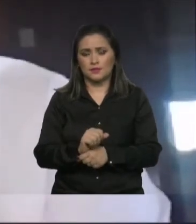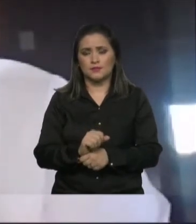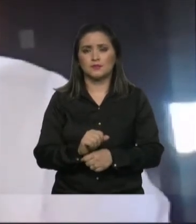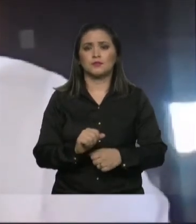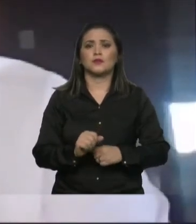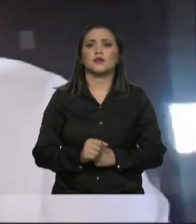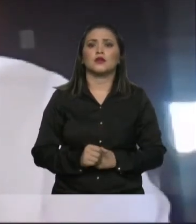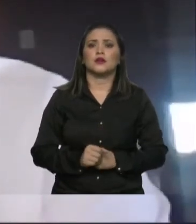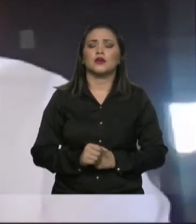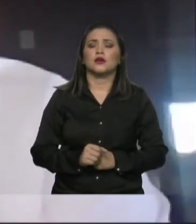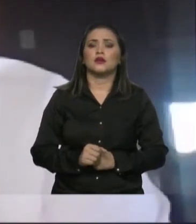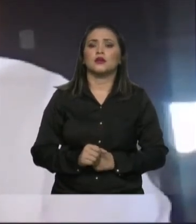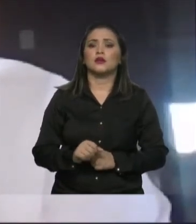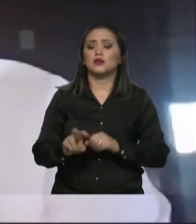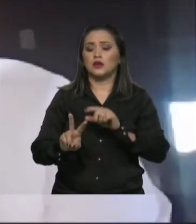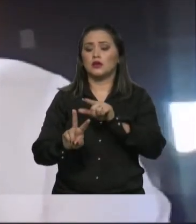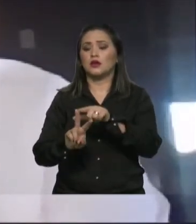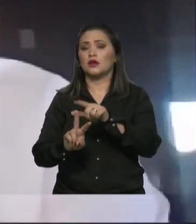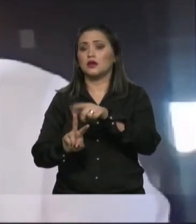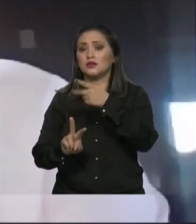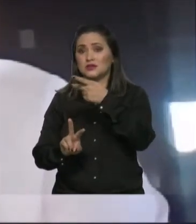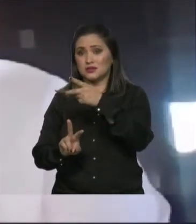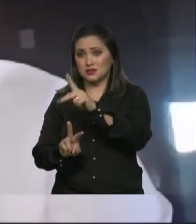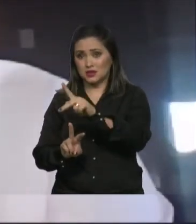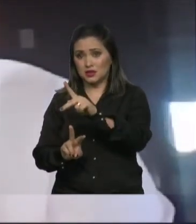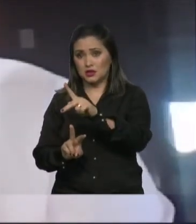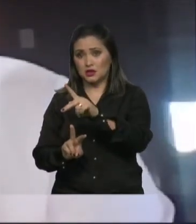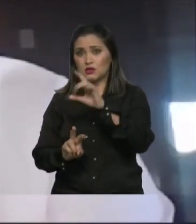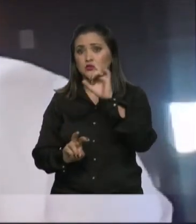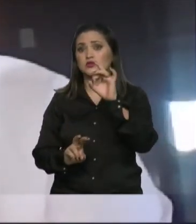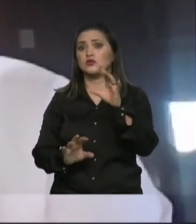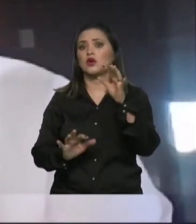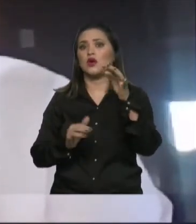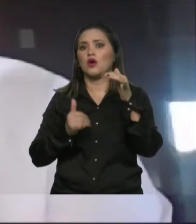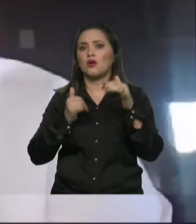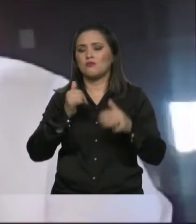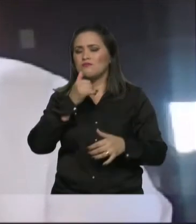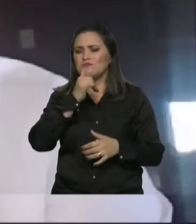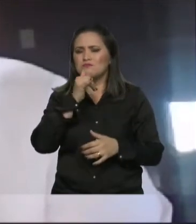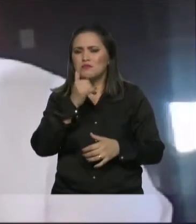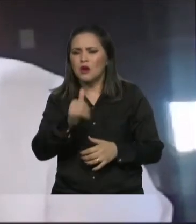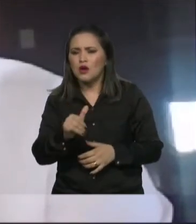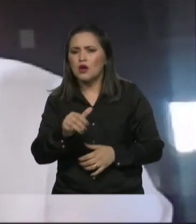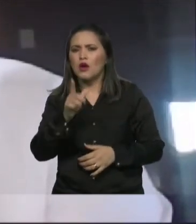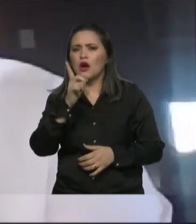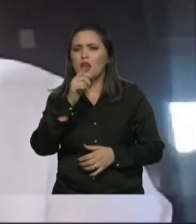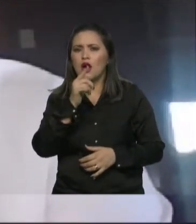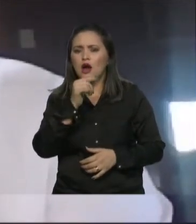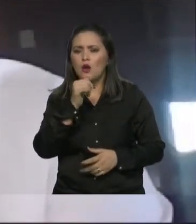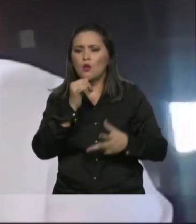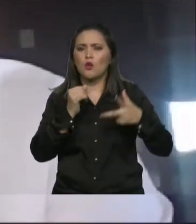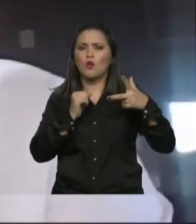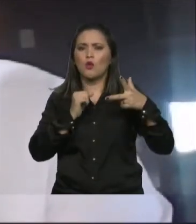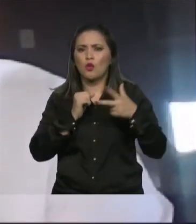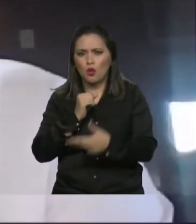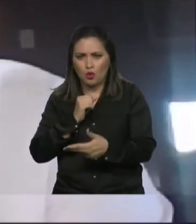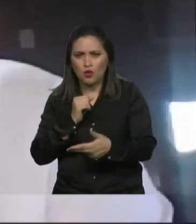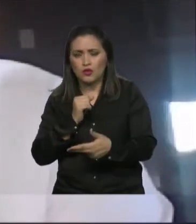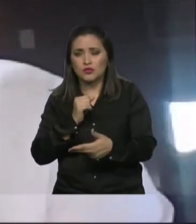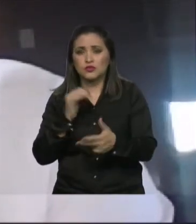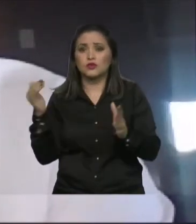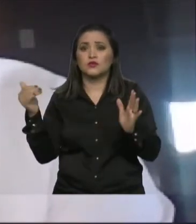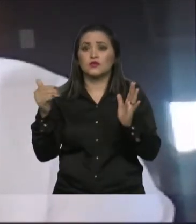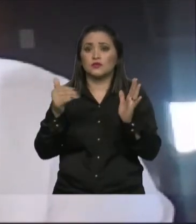o de Vossa Excelência se referia à questão do corte, a suspensão do corte em finais de semana, salvo